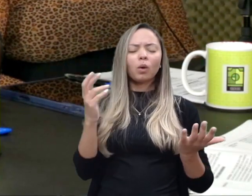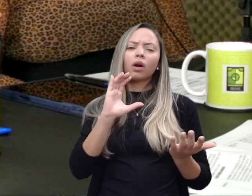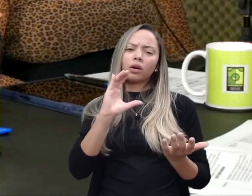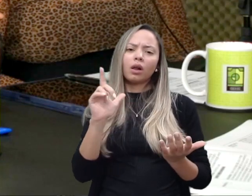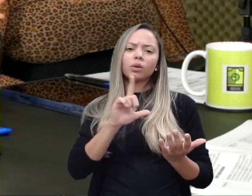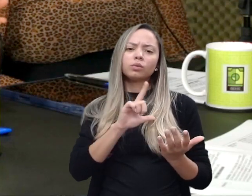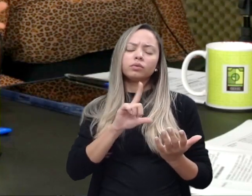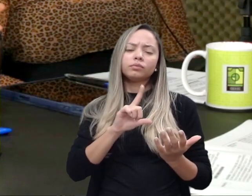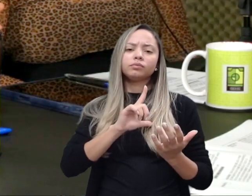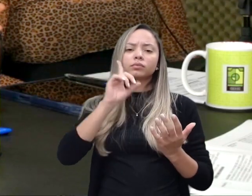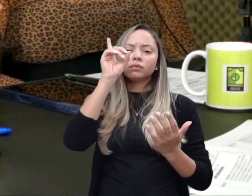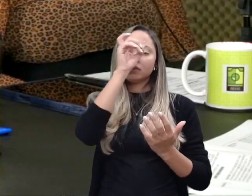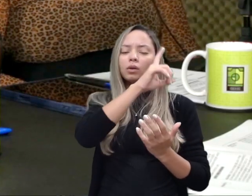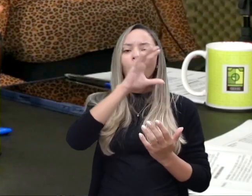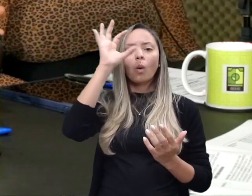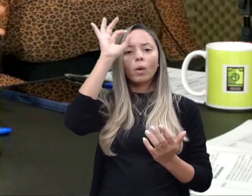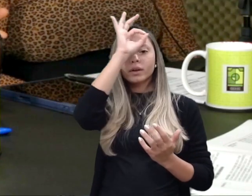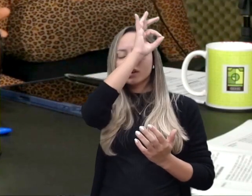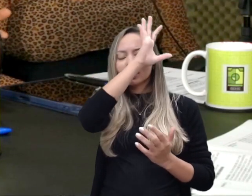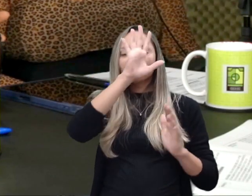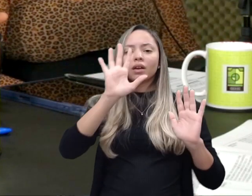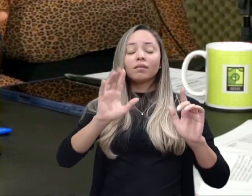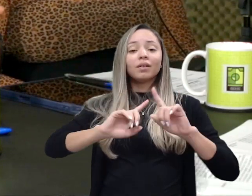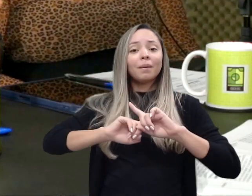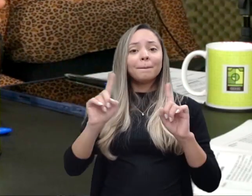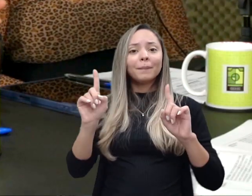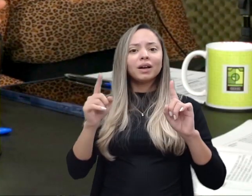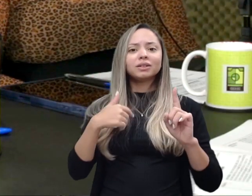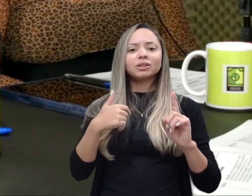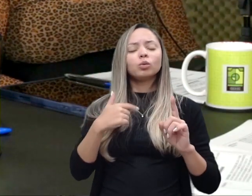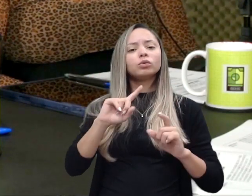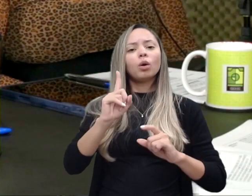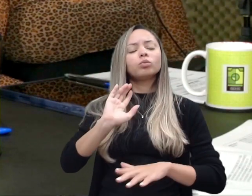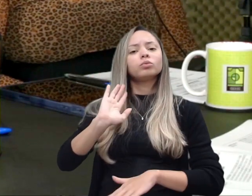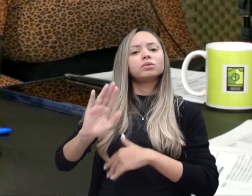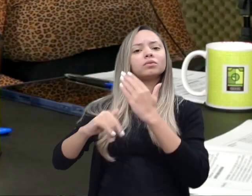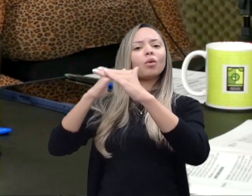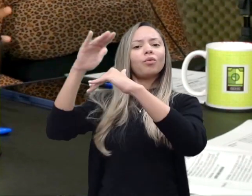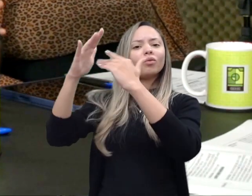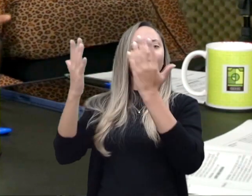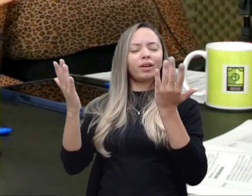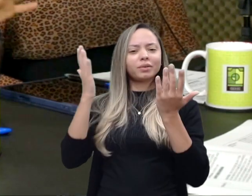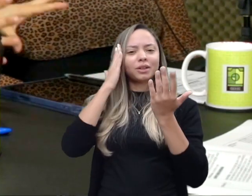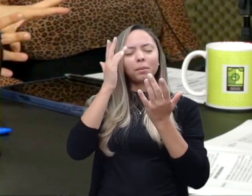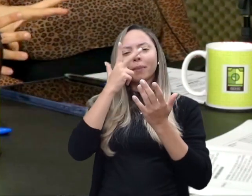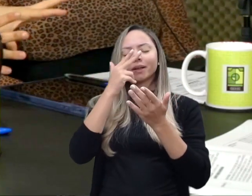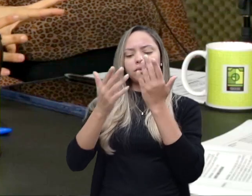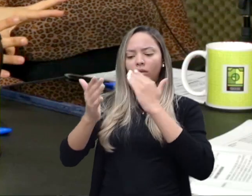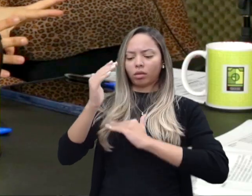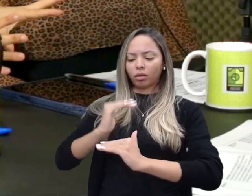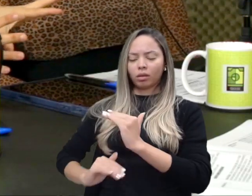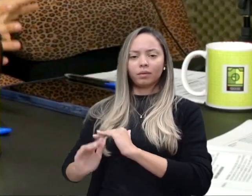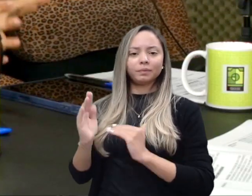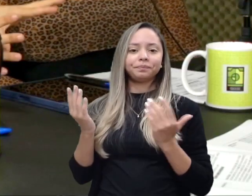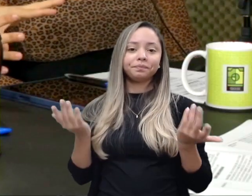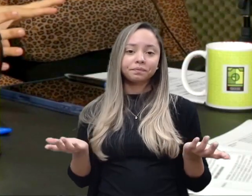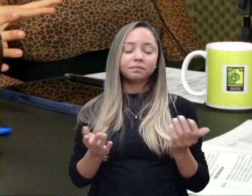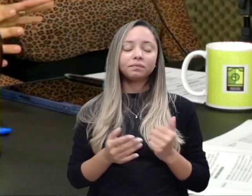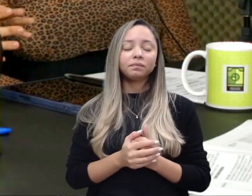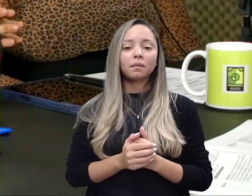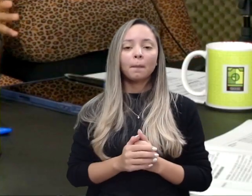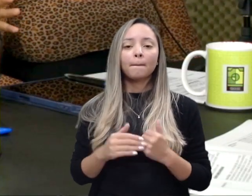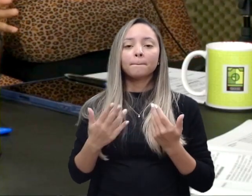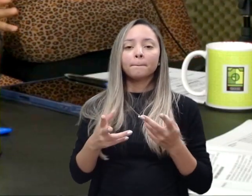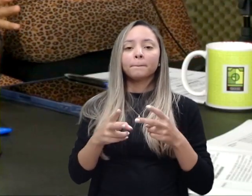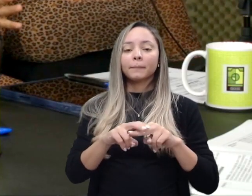cognitiva de acompanhar os de 15. Mas eu não estou sendo puxado para cima, talvez eu esteja sendo puxado para baixo. Sim. Mas aí a gente tem essa retenção ali de alunos naquele